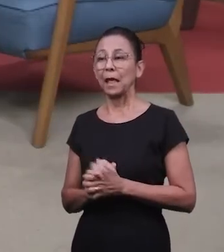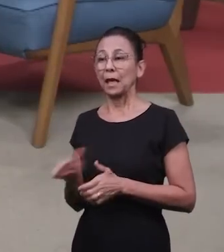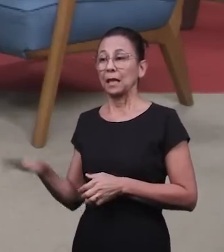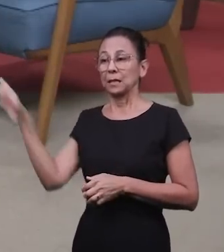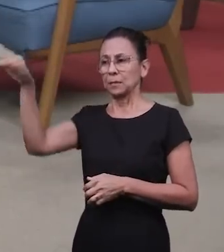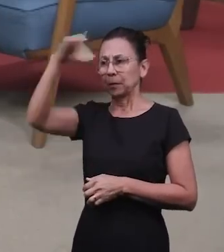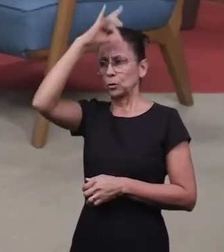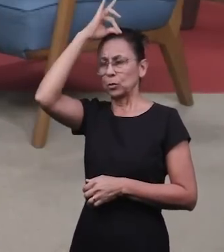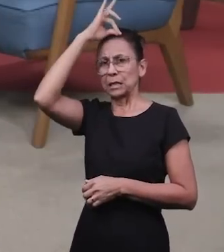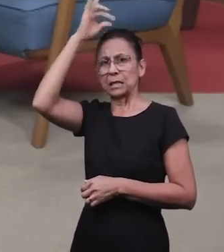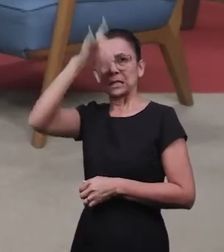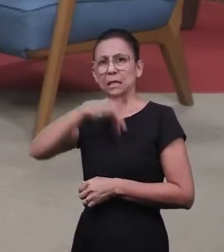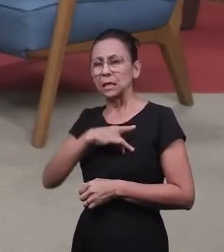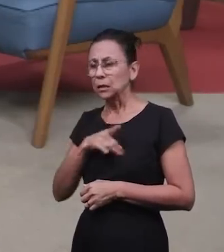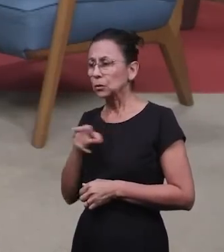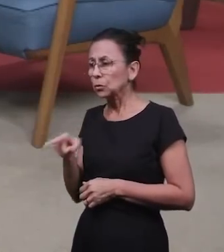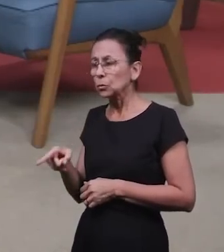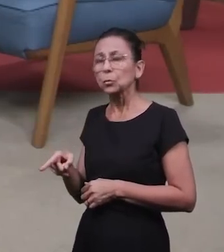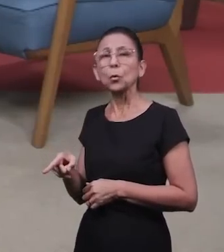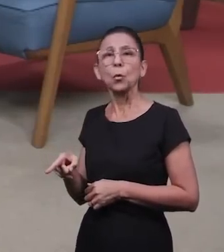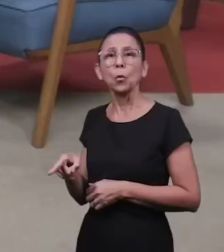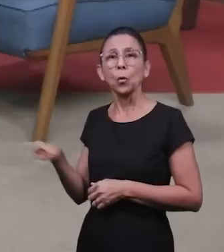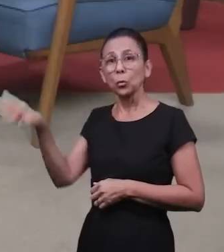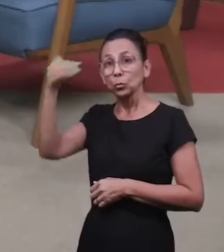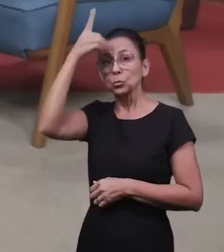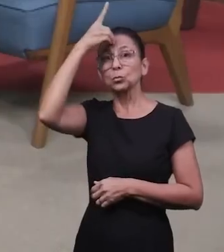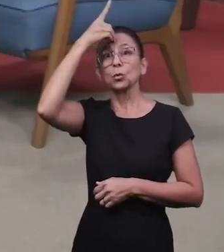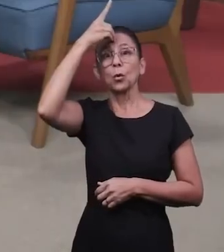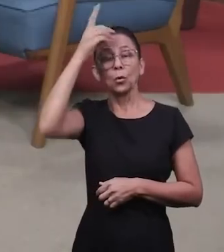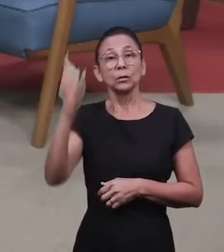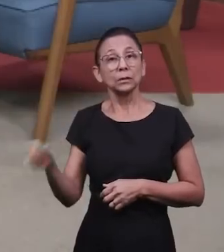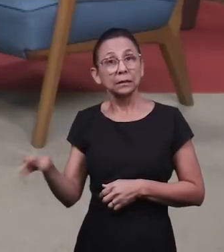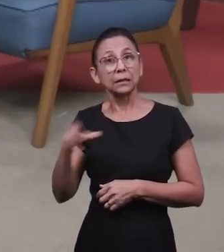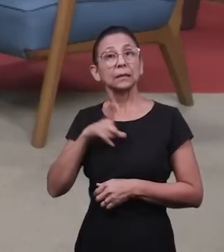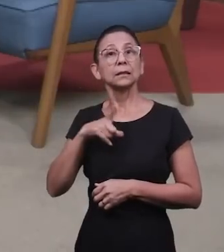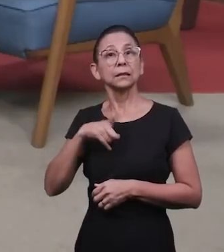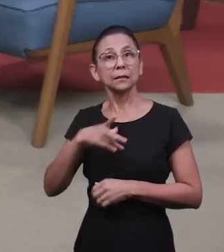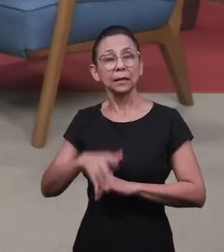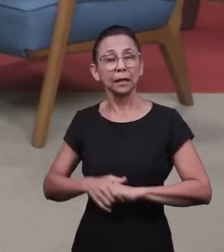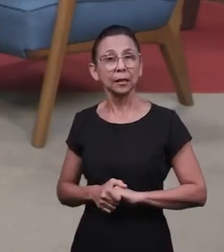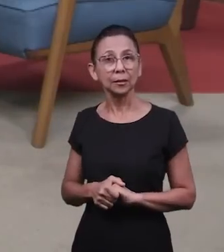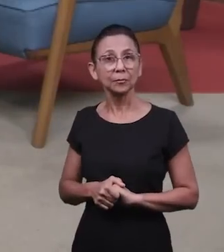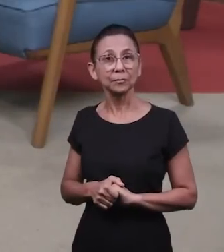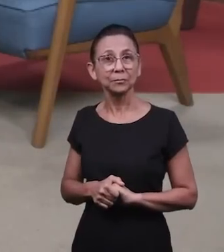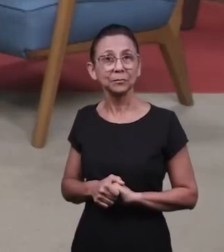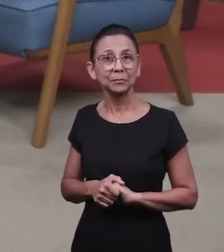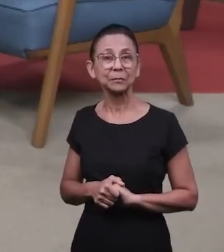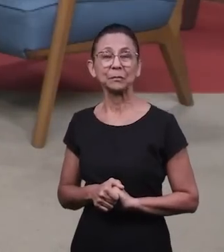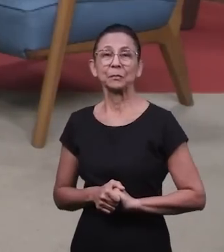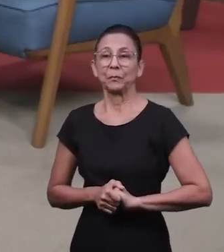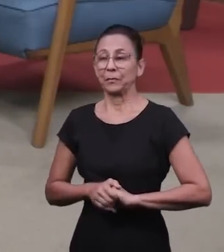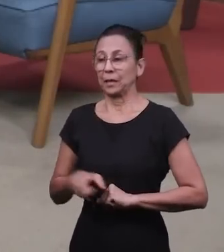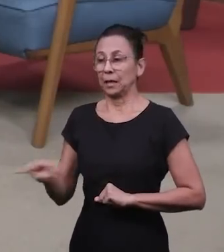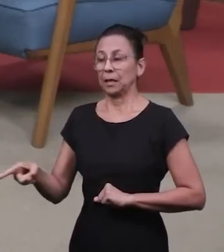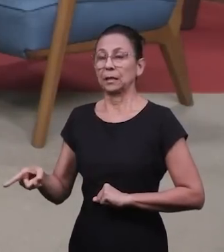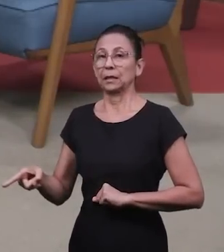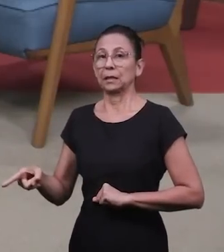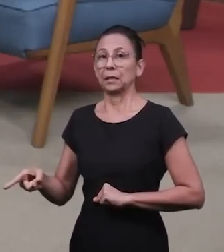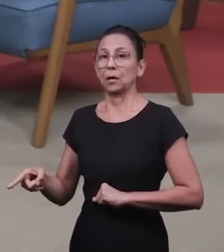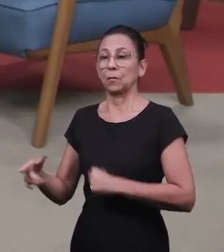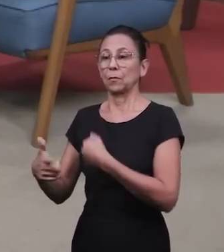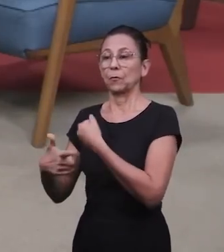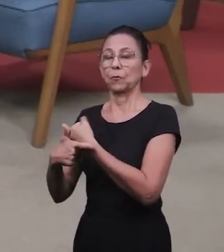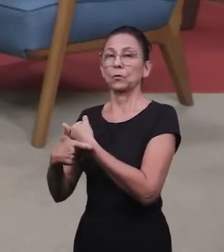Espírito Santo, cheia de dons espirituais, com revelação, e essa igreja tem um comissionamento,